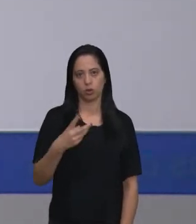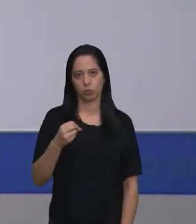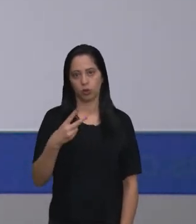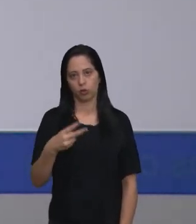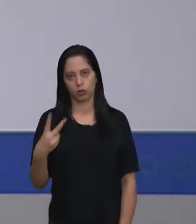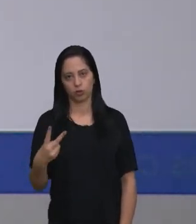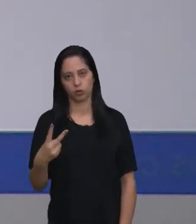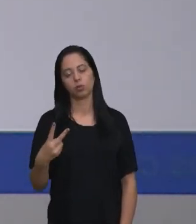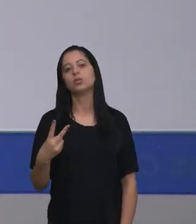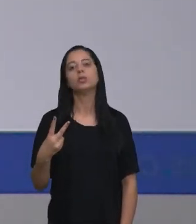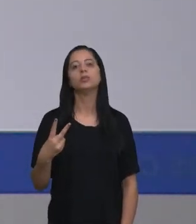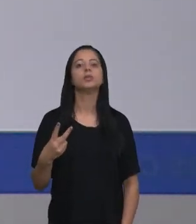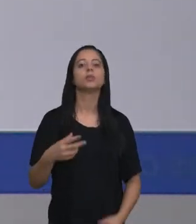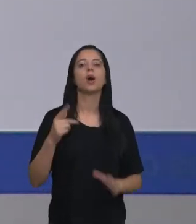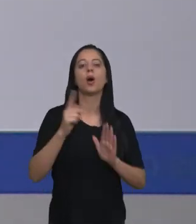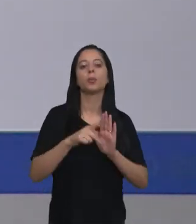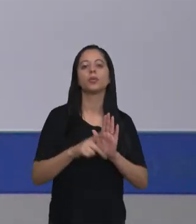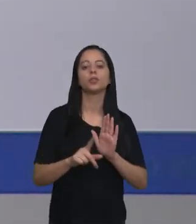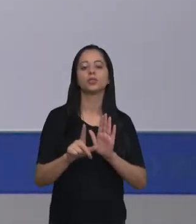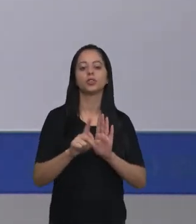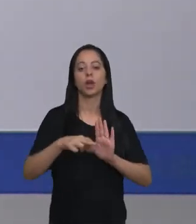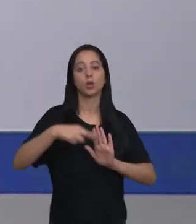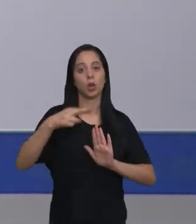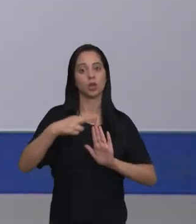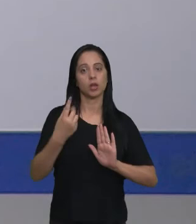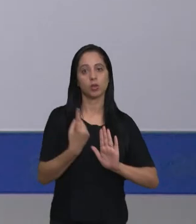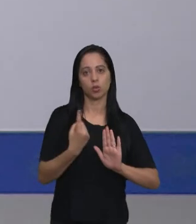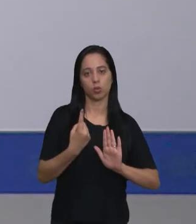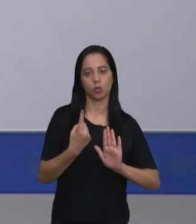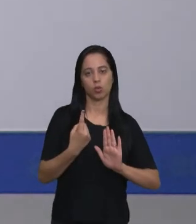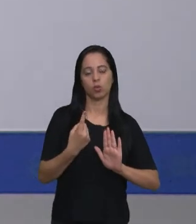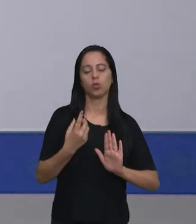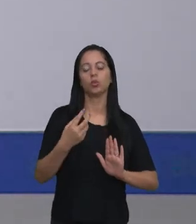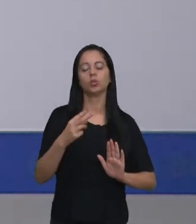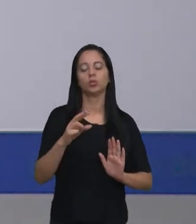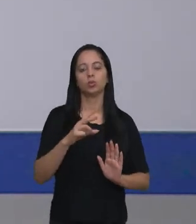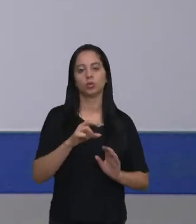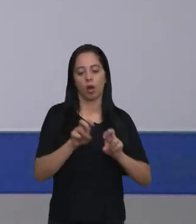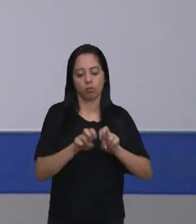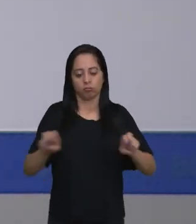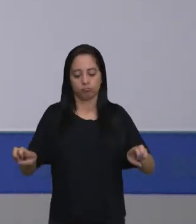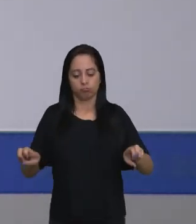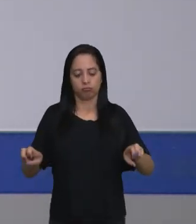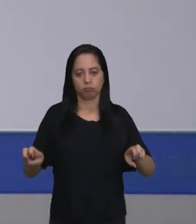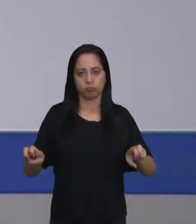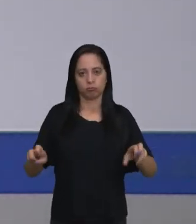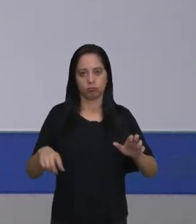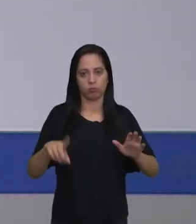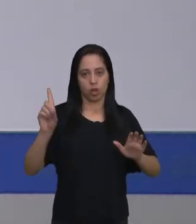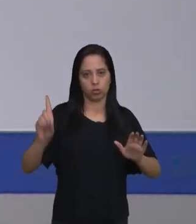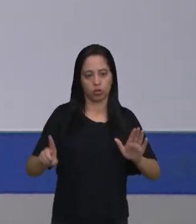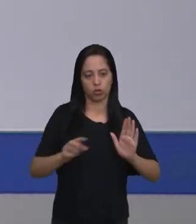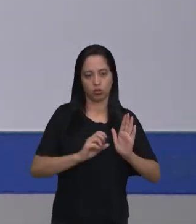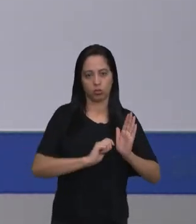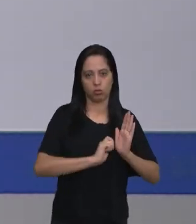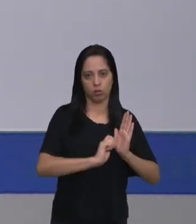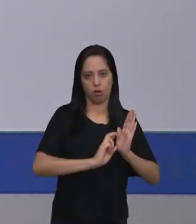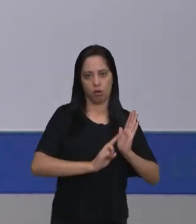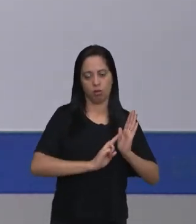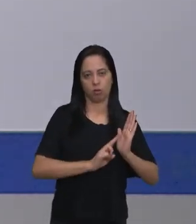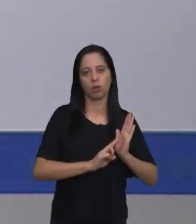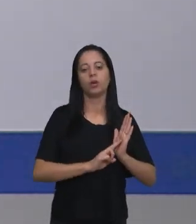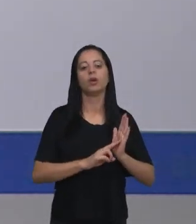1361/2022, projeto de resolução 1/2022, de autoria da mesa diretora. Informo aos senhores